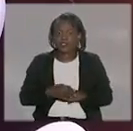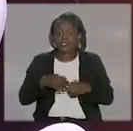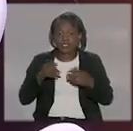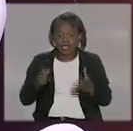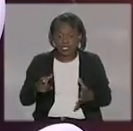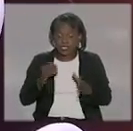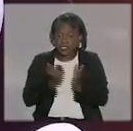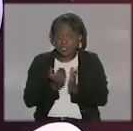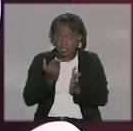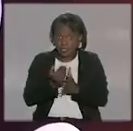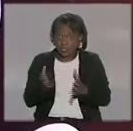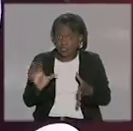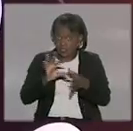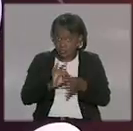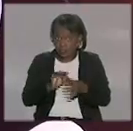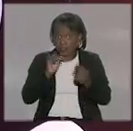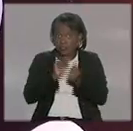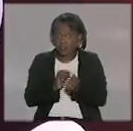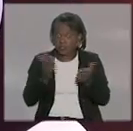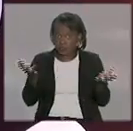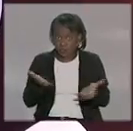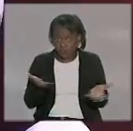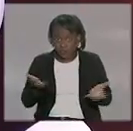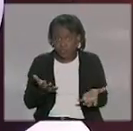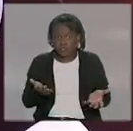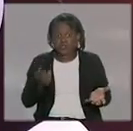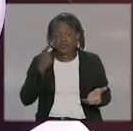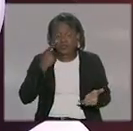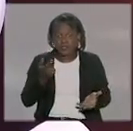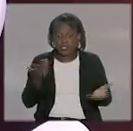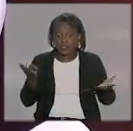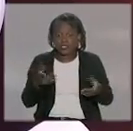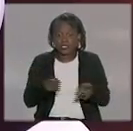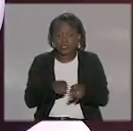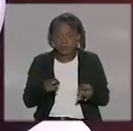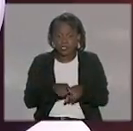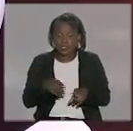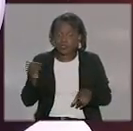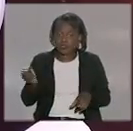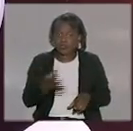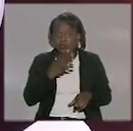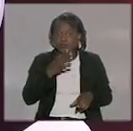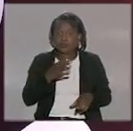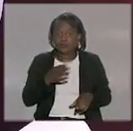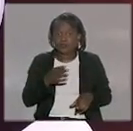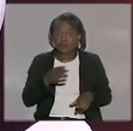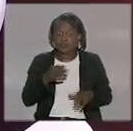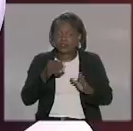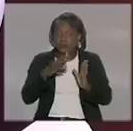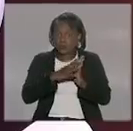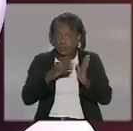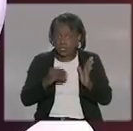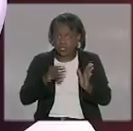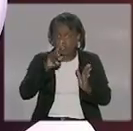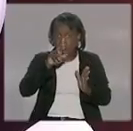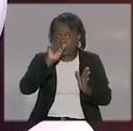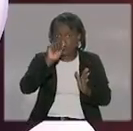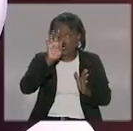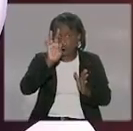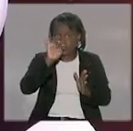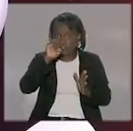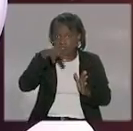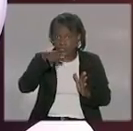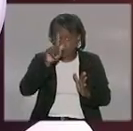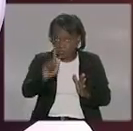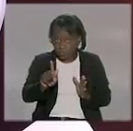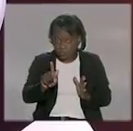E essa complementariedade hoje, a gente acabou de lançar também recentemente um modelo chamado rating.